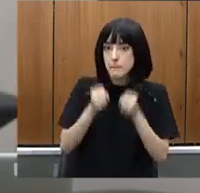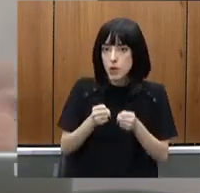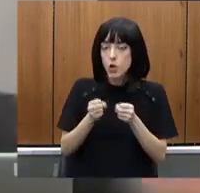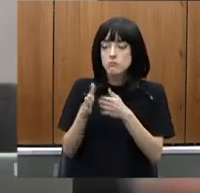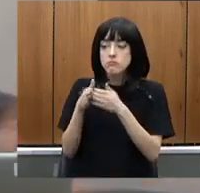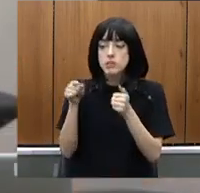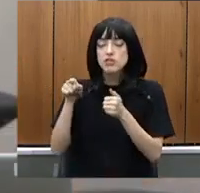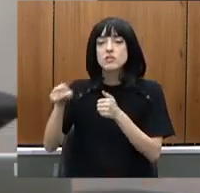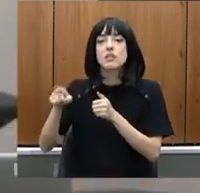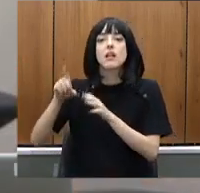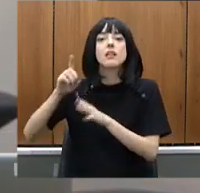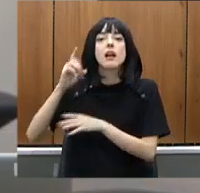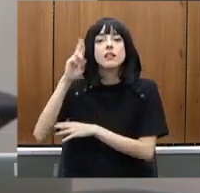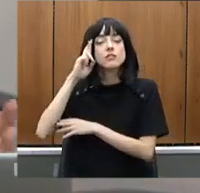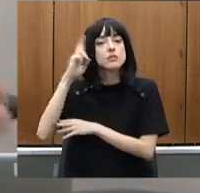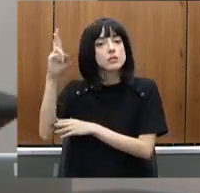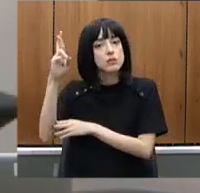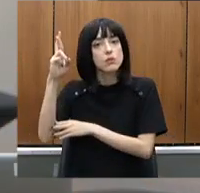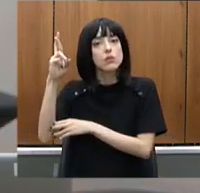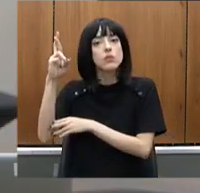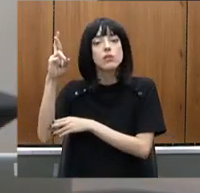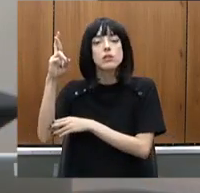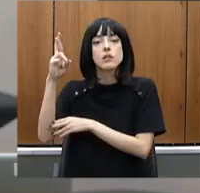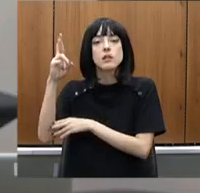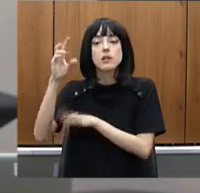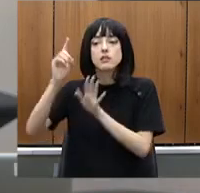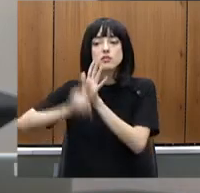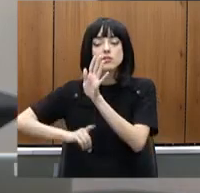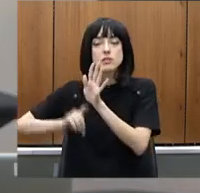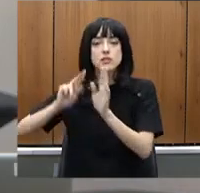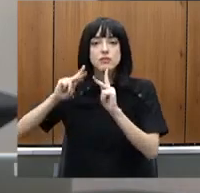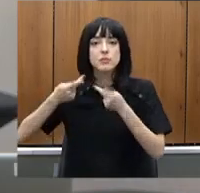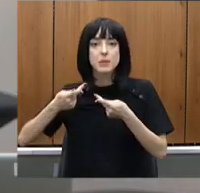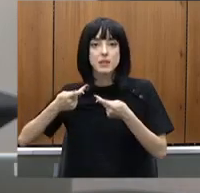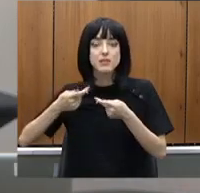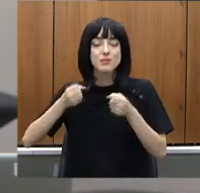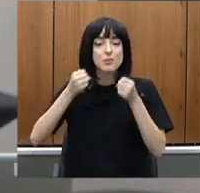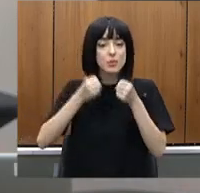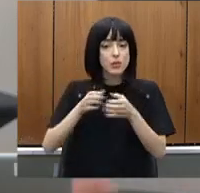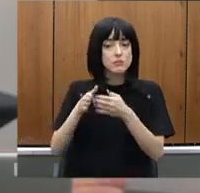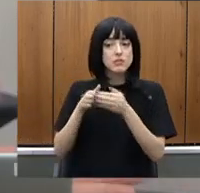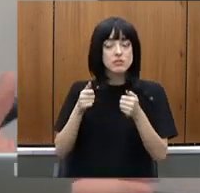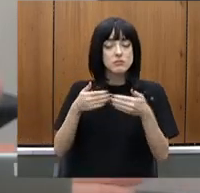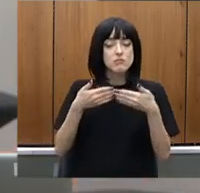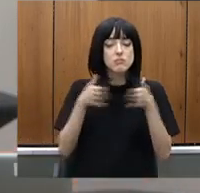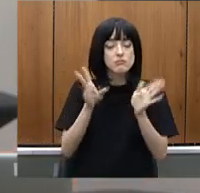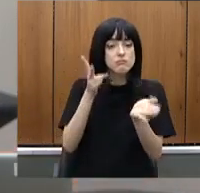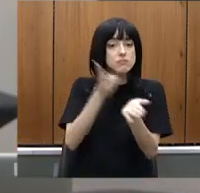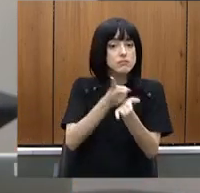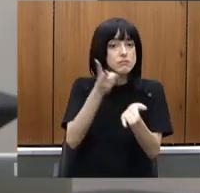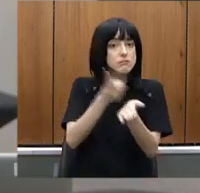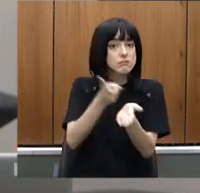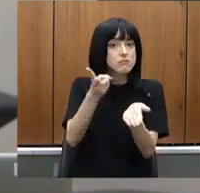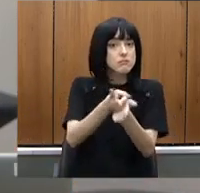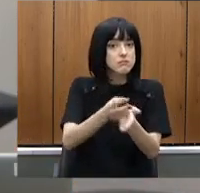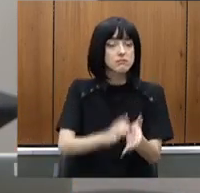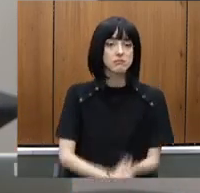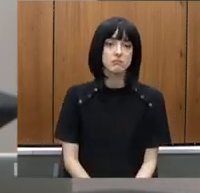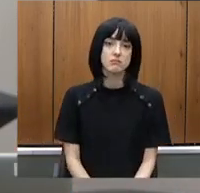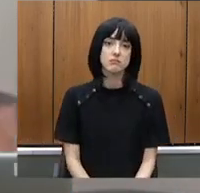estender a validade até mesmo para ganhar tempo e deixar a linha aberta a possibilidade